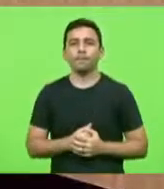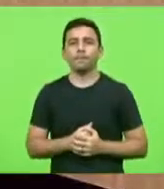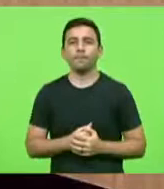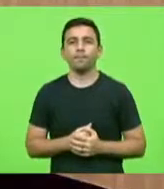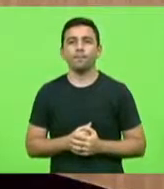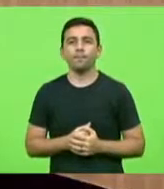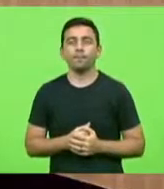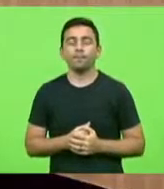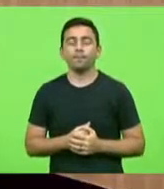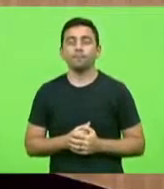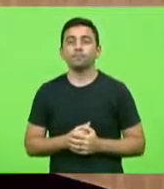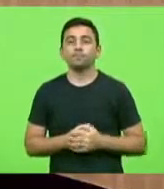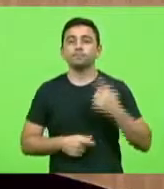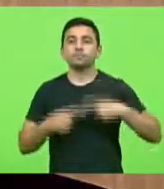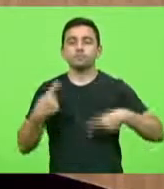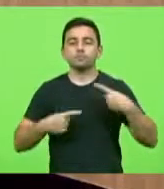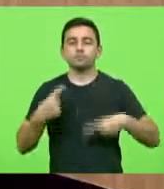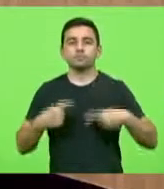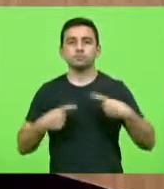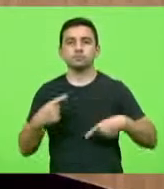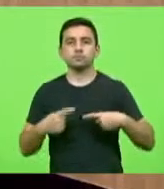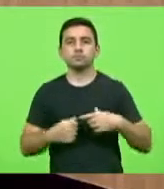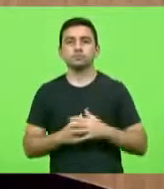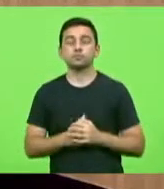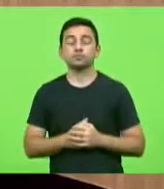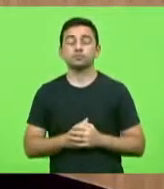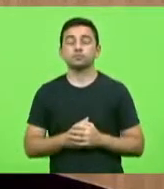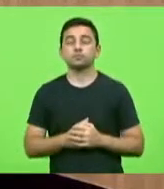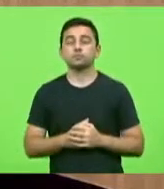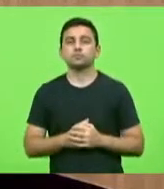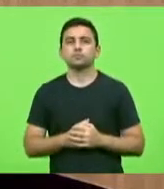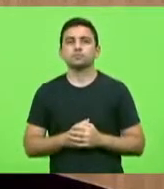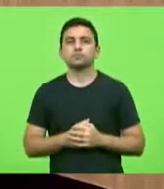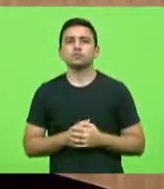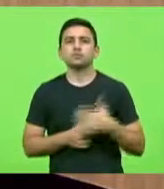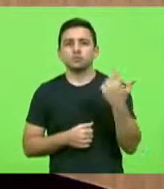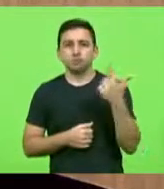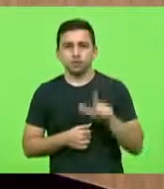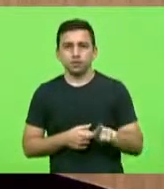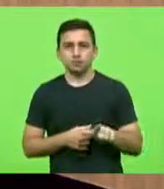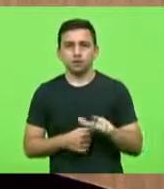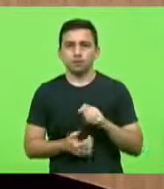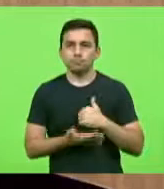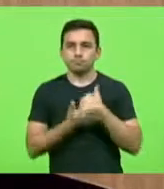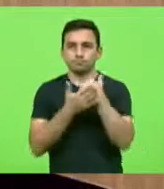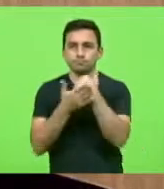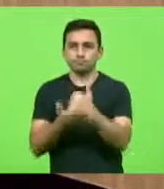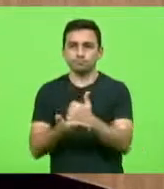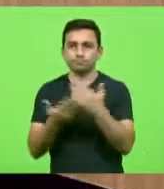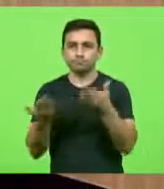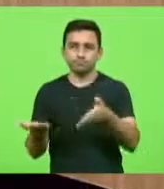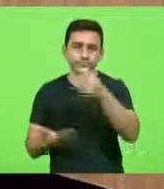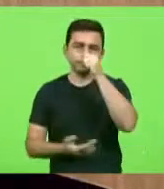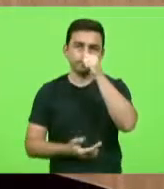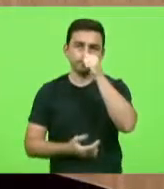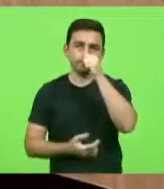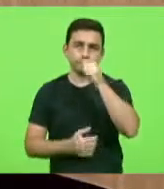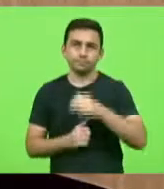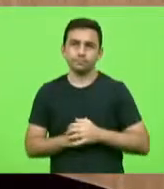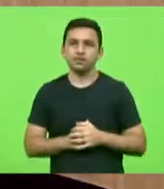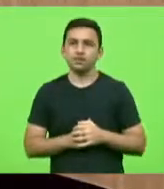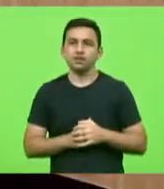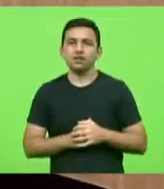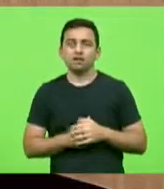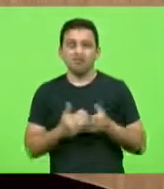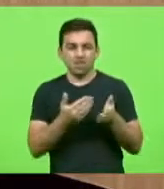Para discutir a matéria, presidente. Para discutir, deputado Jessé Lopes. E mais uma situação, até para contribuir com o deputado João Amin, o que eles